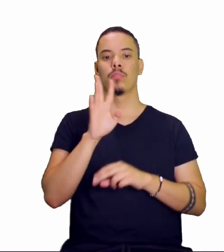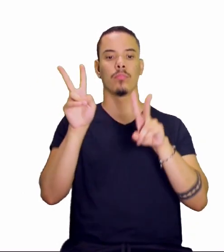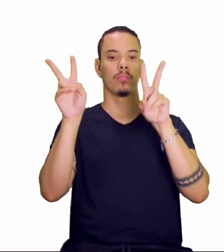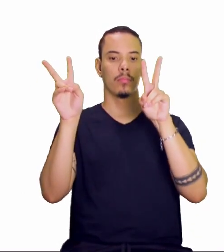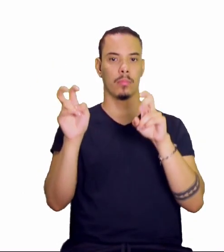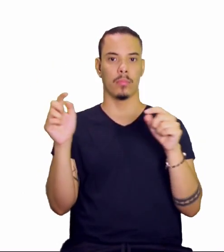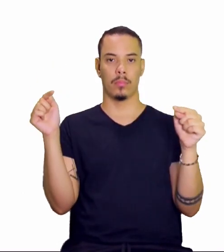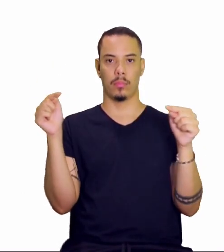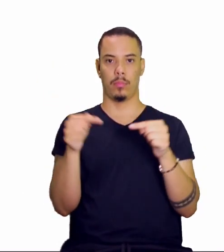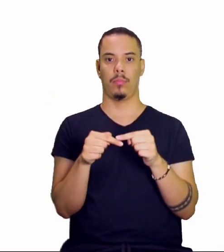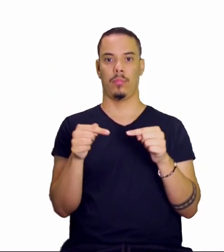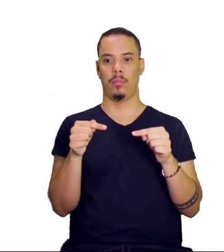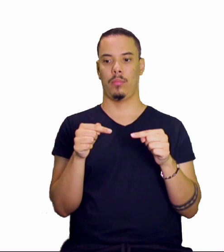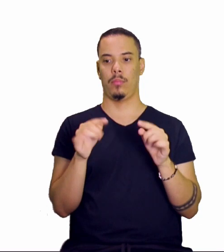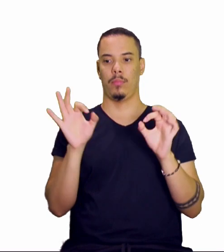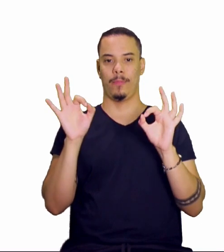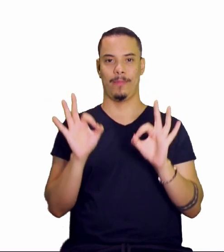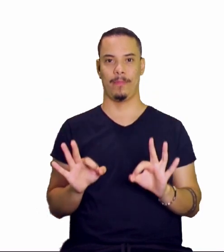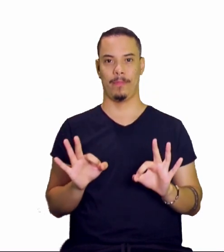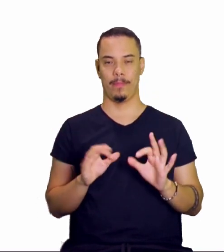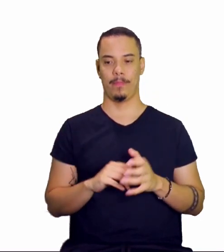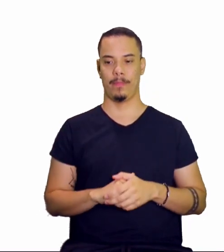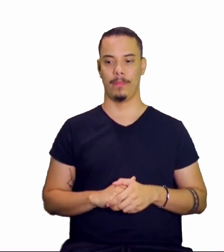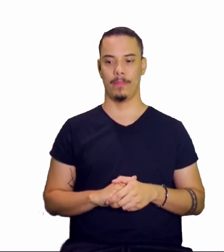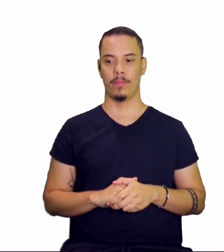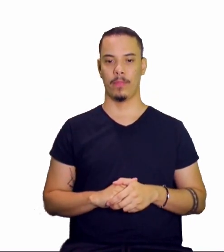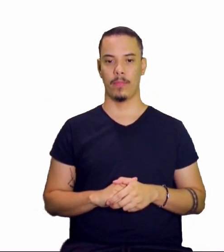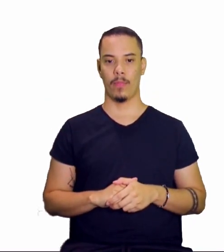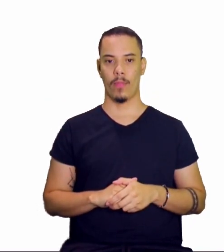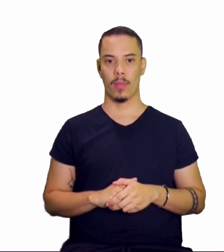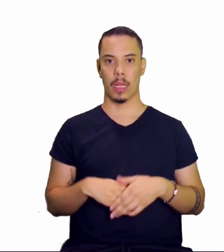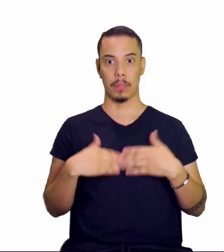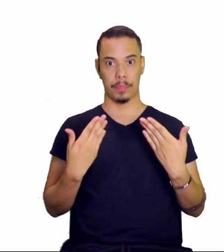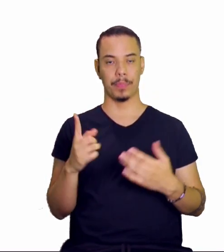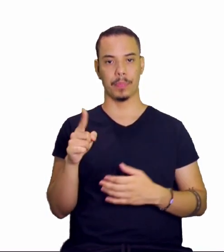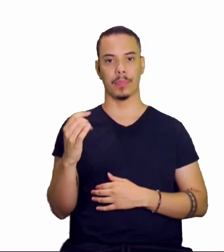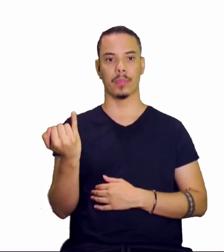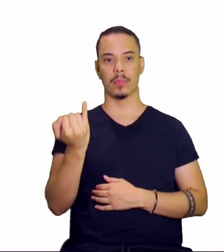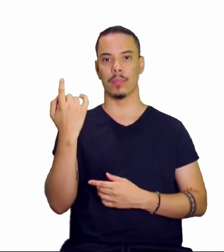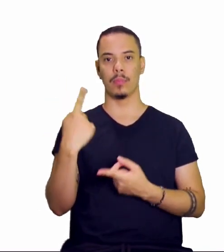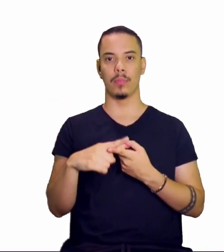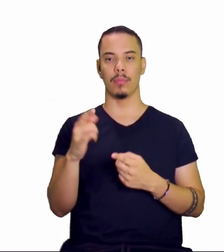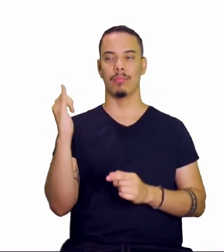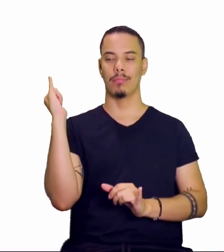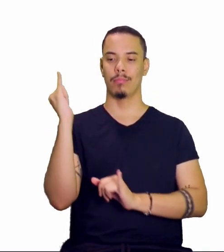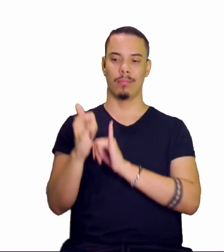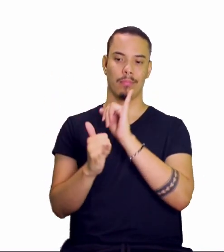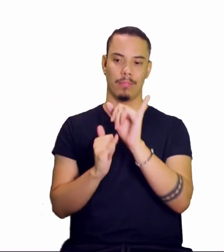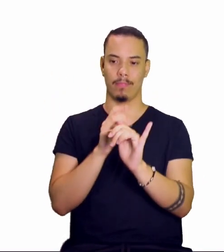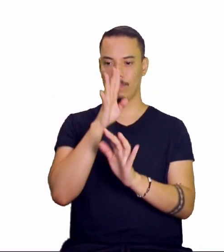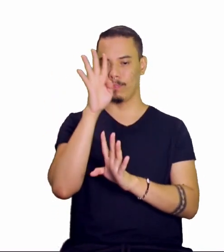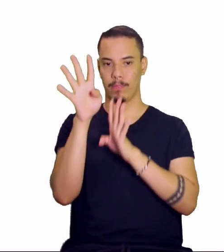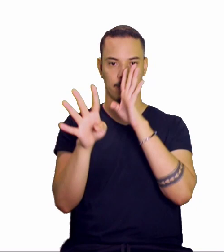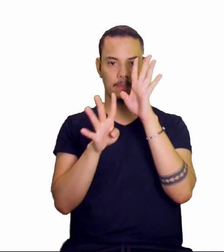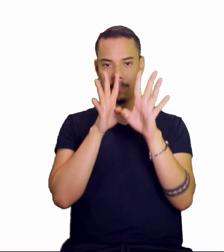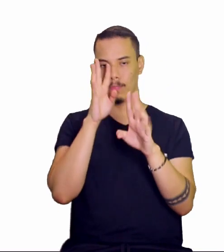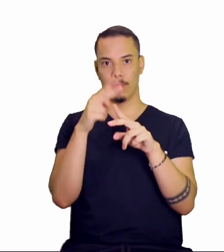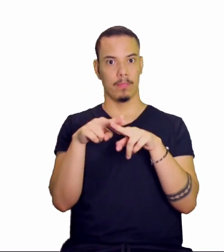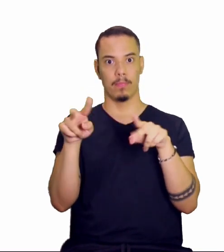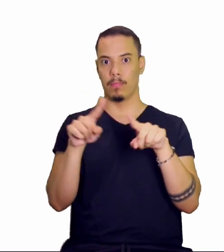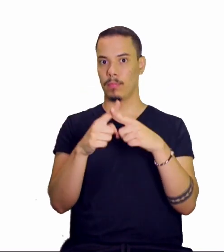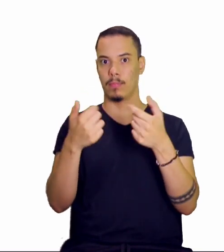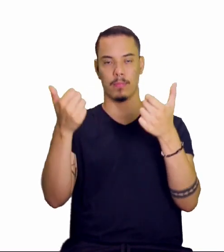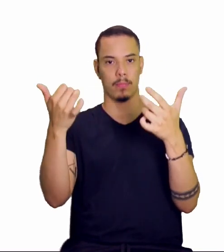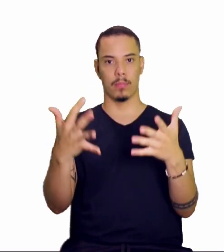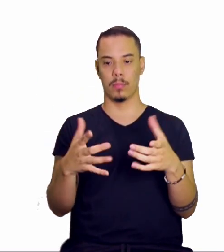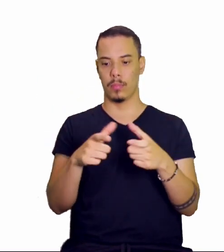o assunto, né? Justamente. Então, é importante, porque senão você fica falando sem dar a ideia de tamanho, a